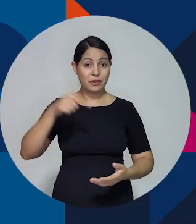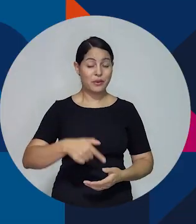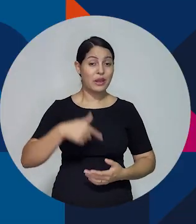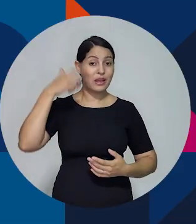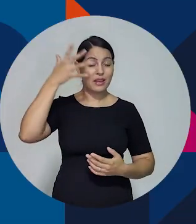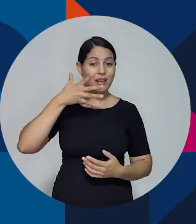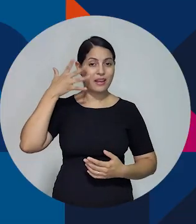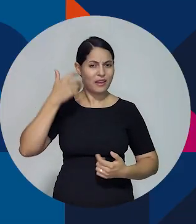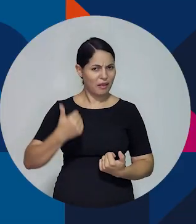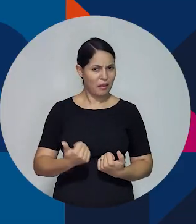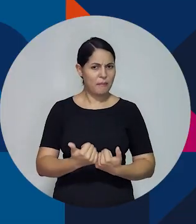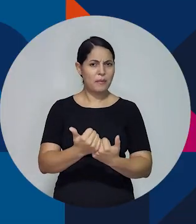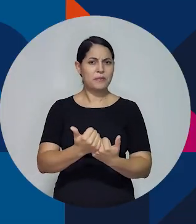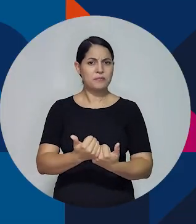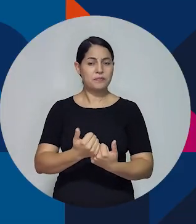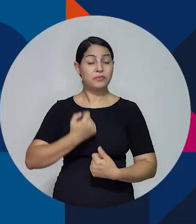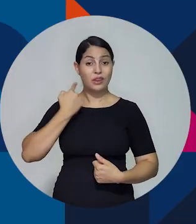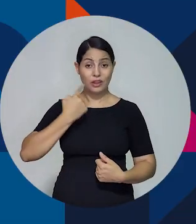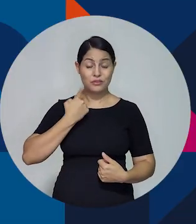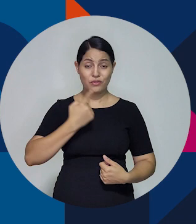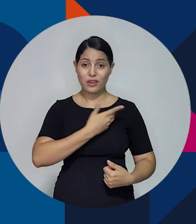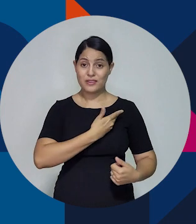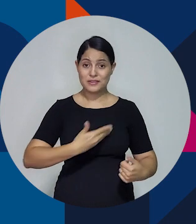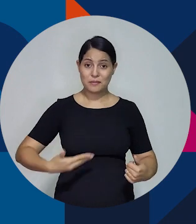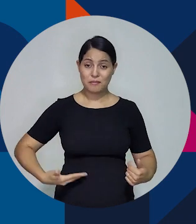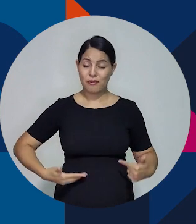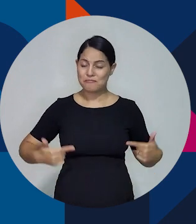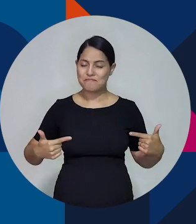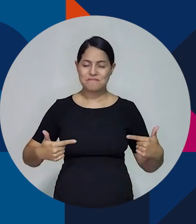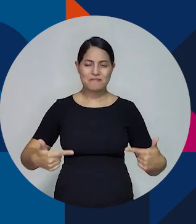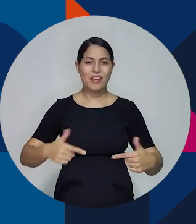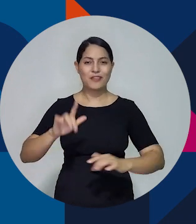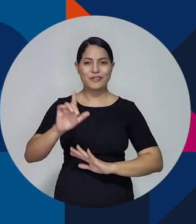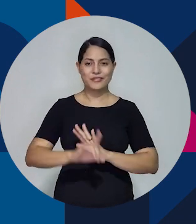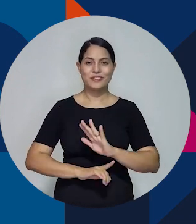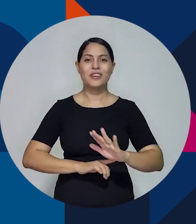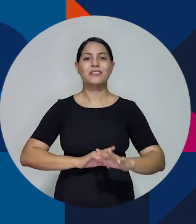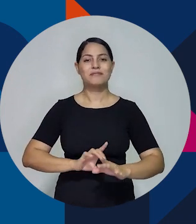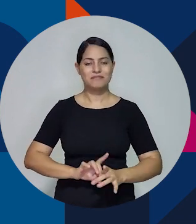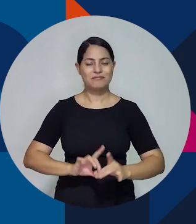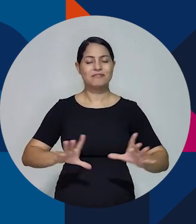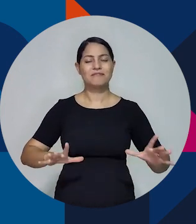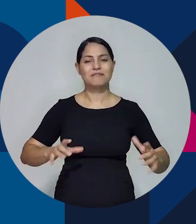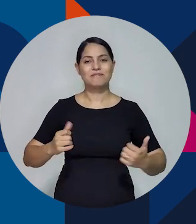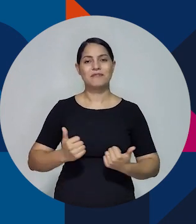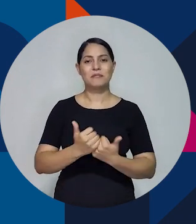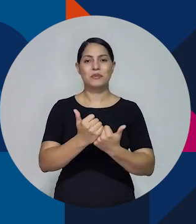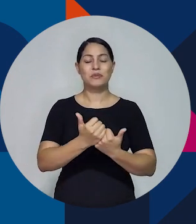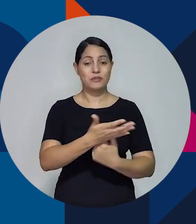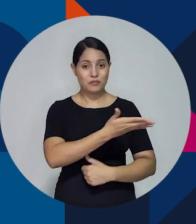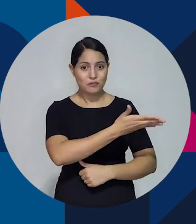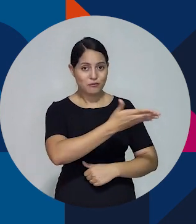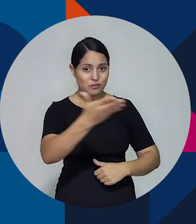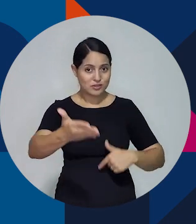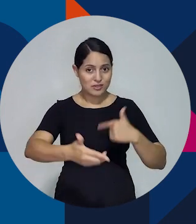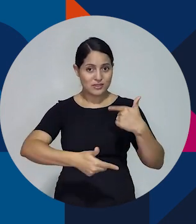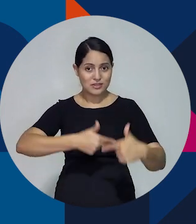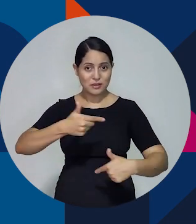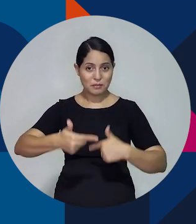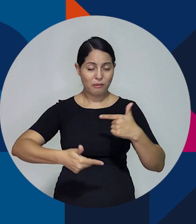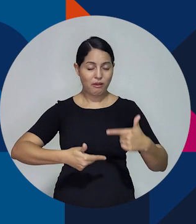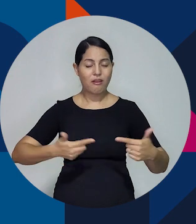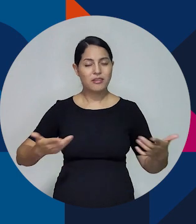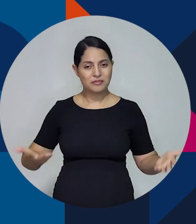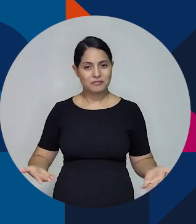reconhecimento e apoio por parte da OAB Nacional. A advocacia pública é um pilar imprescindível do Estado Democrático de Direito. E é por meio